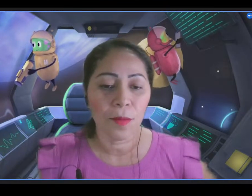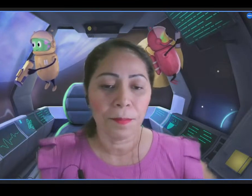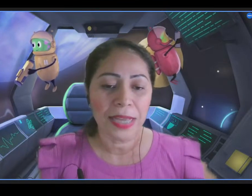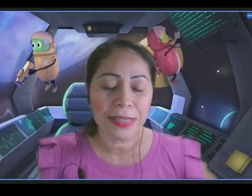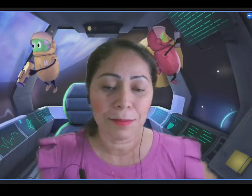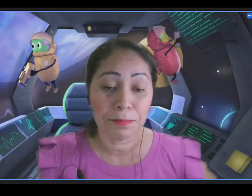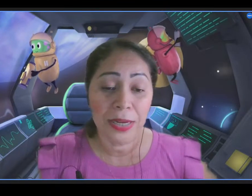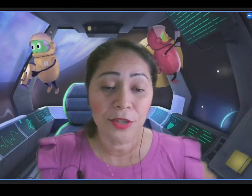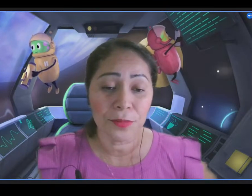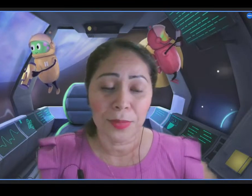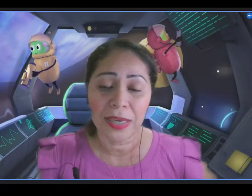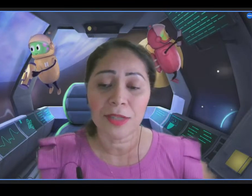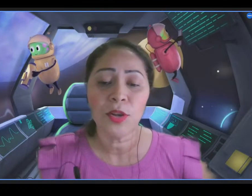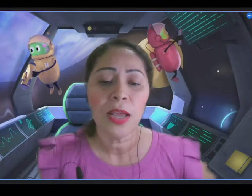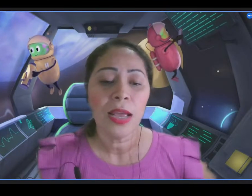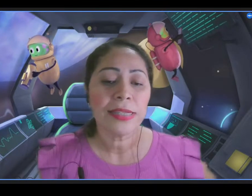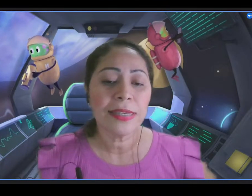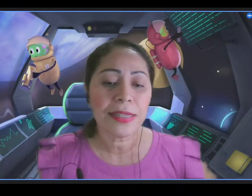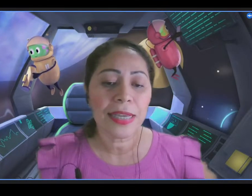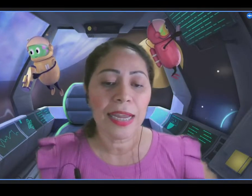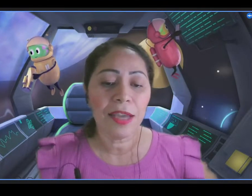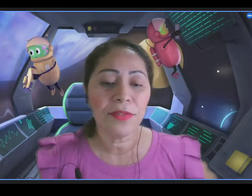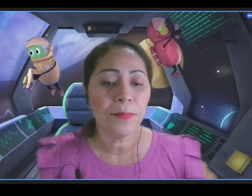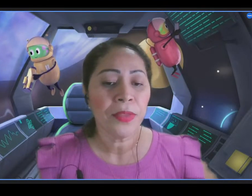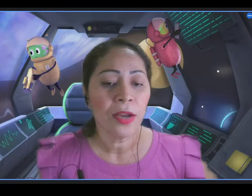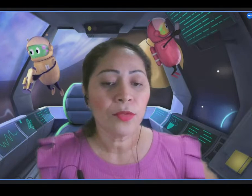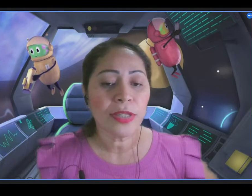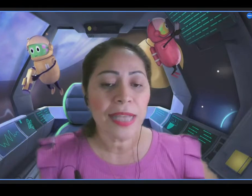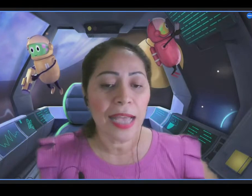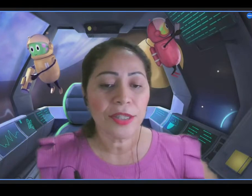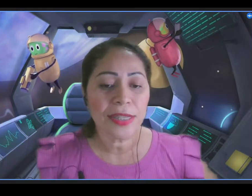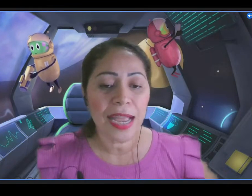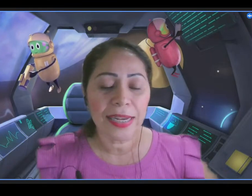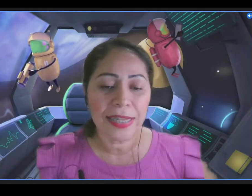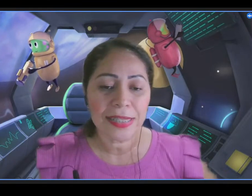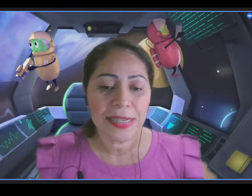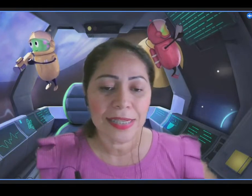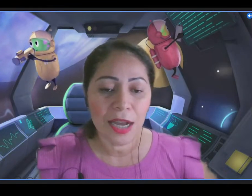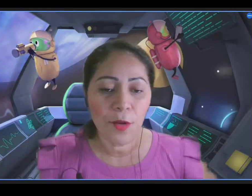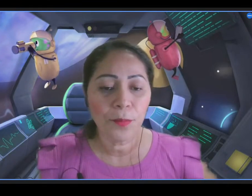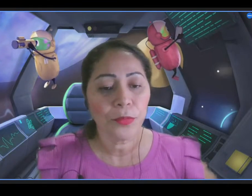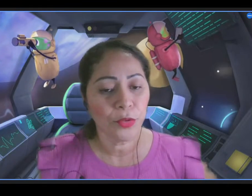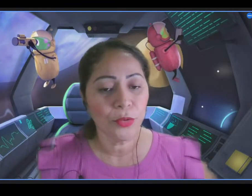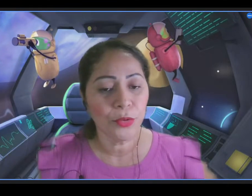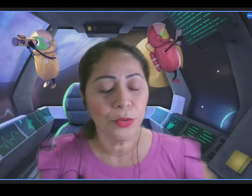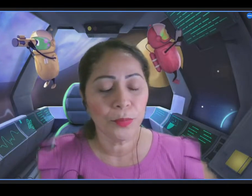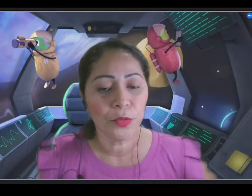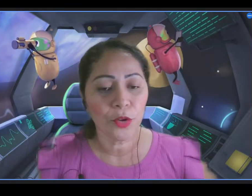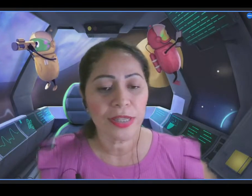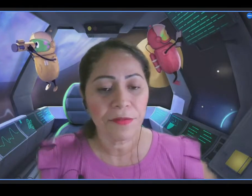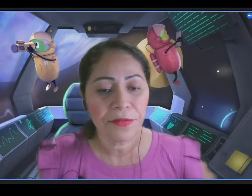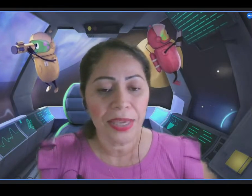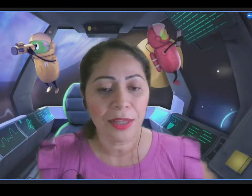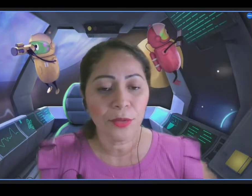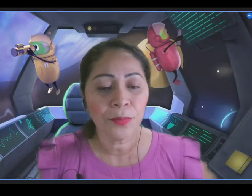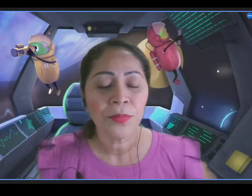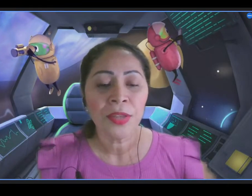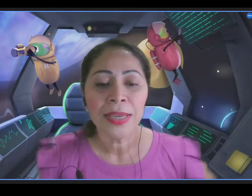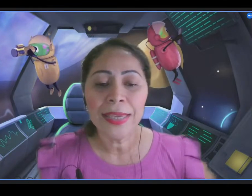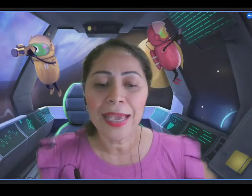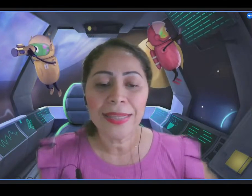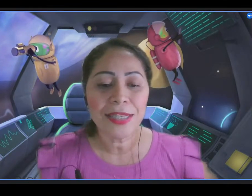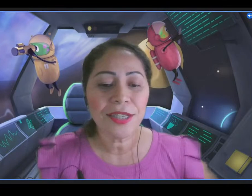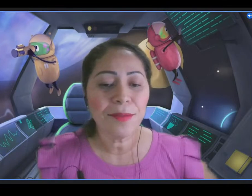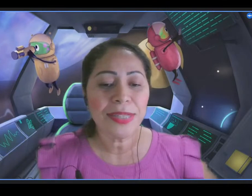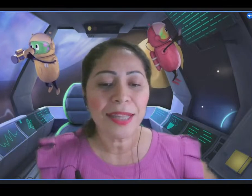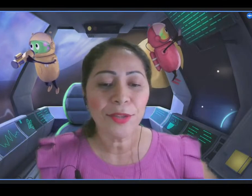como participante mesmo. Se inscreva. O site está aí na descrição do nosso evento. E